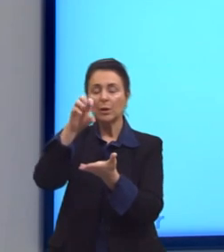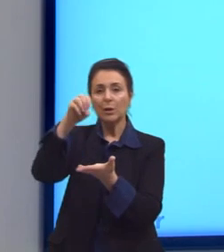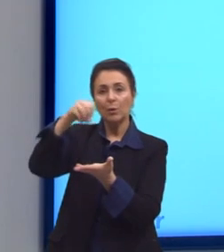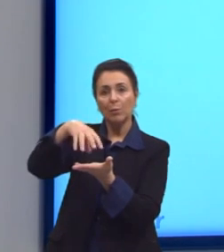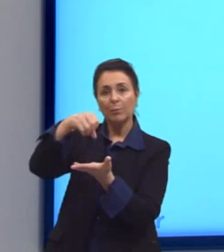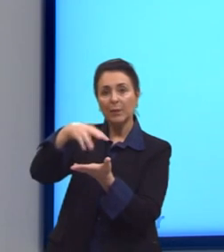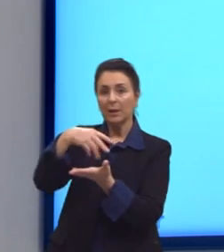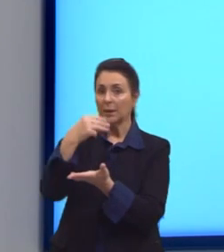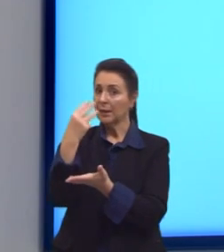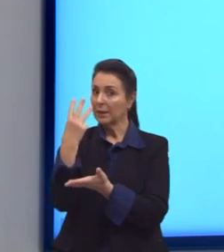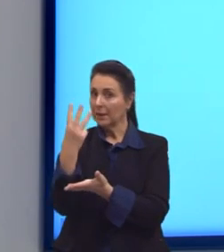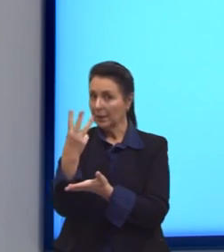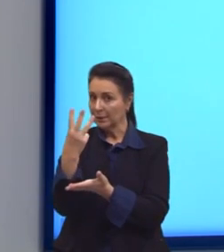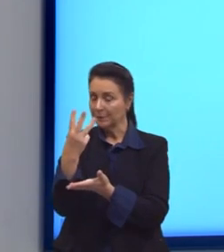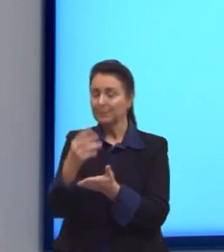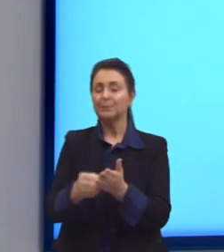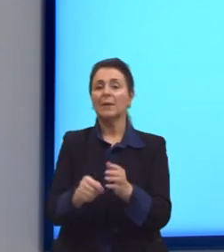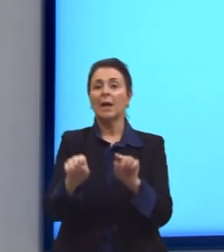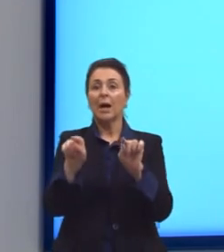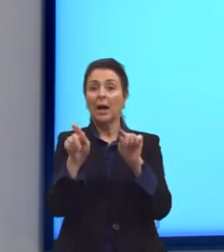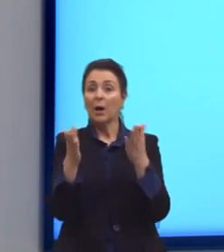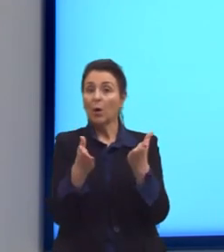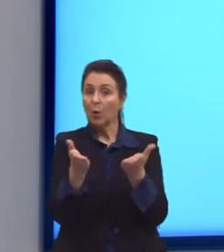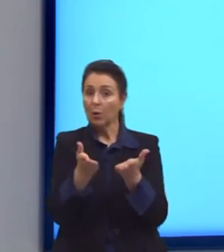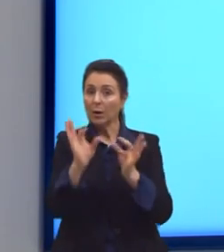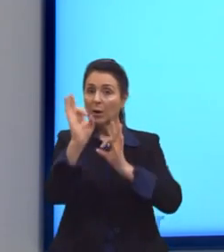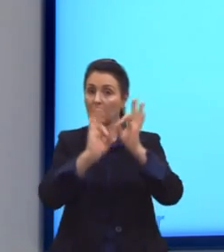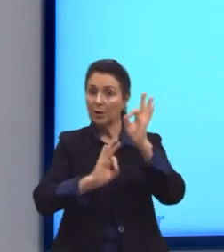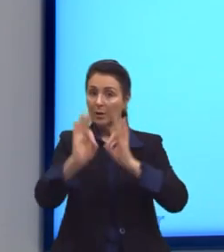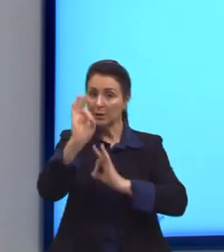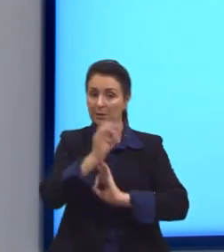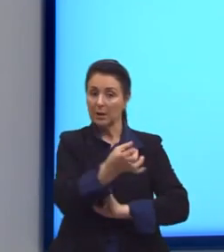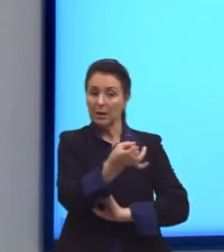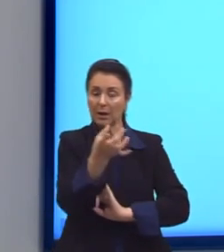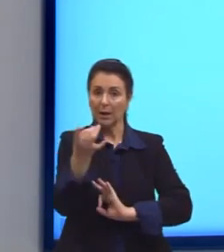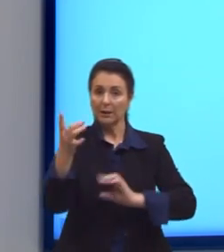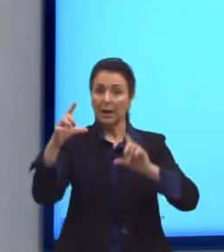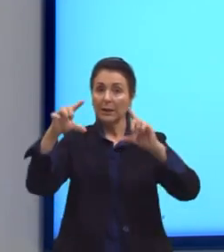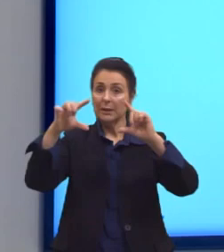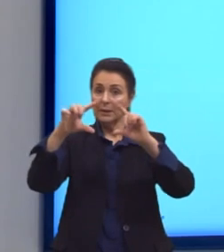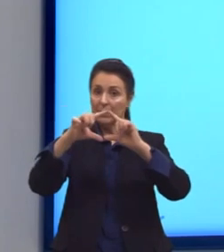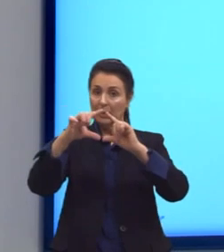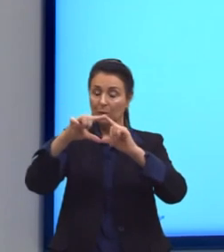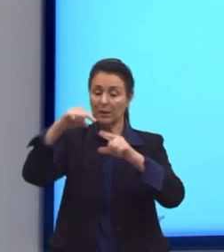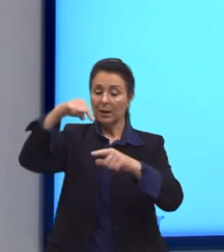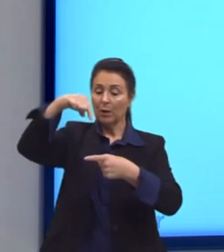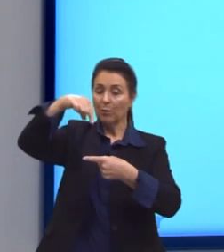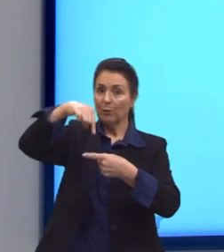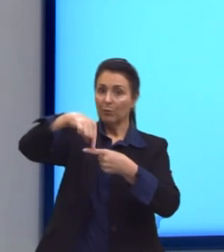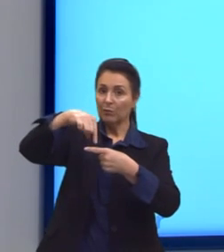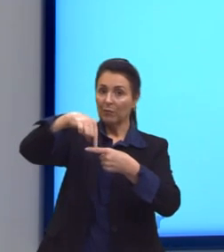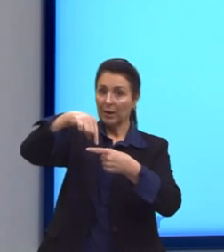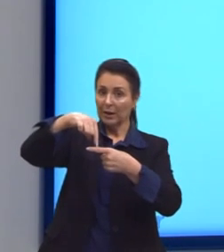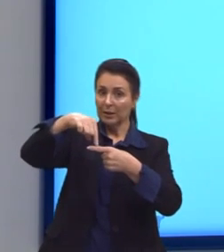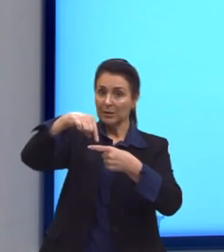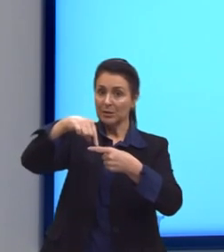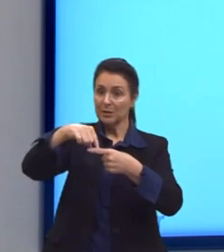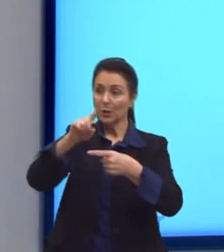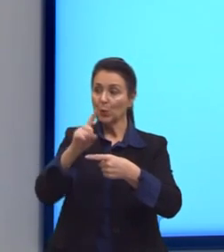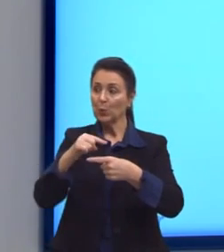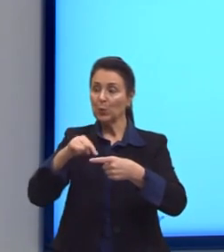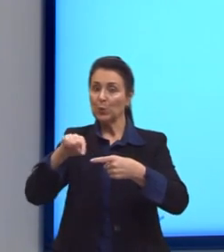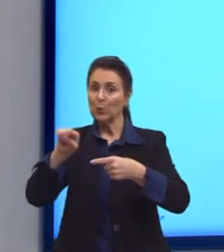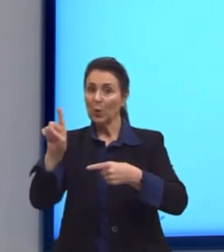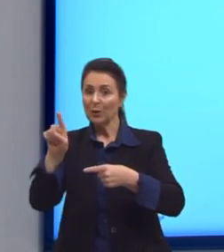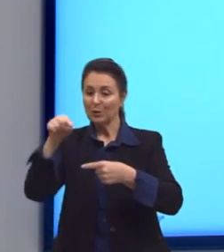Posicione essas cópias de maneira que cada triângulo tenha um vértice comum com um dos vértices de cada um